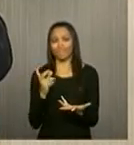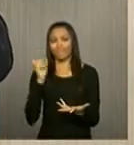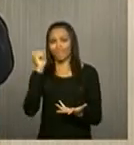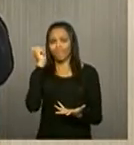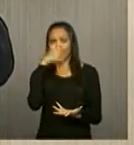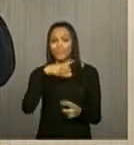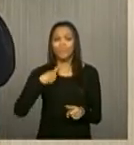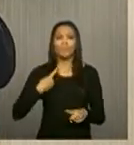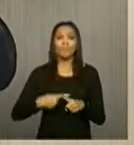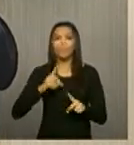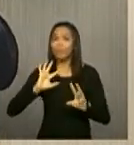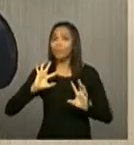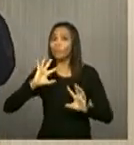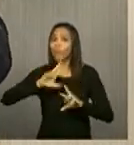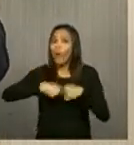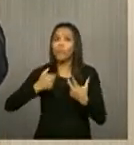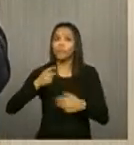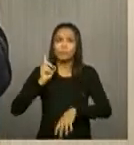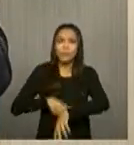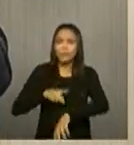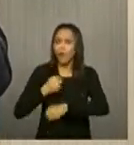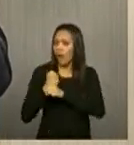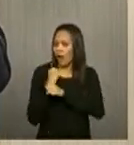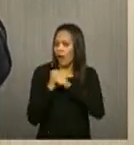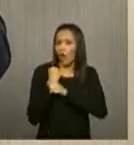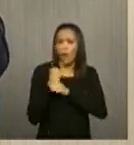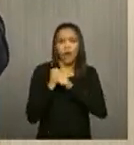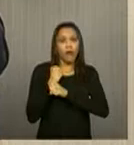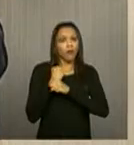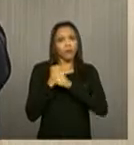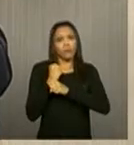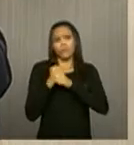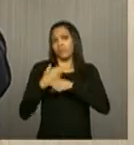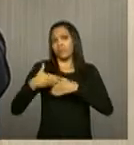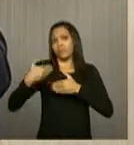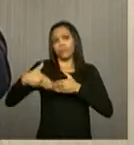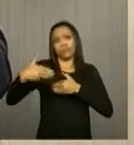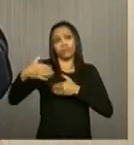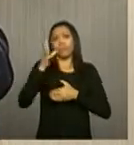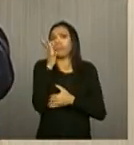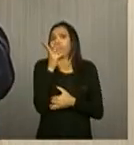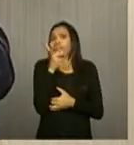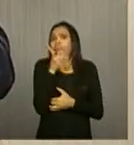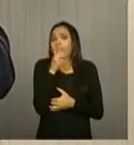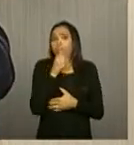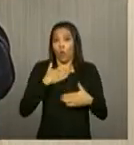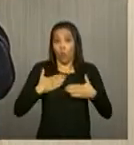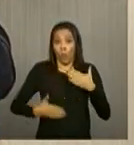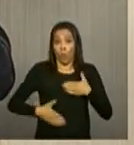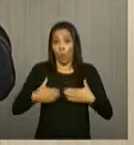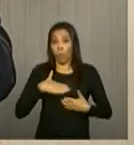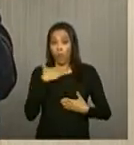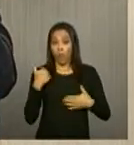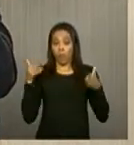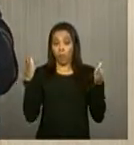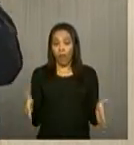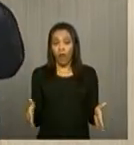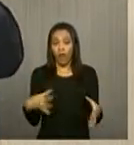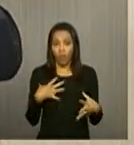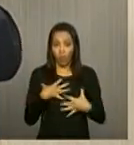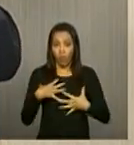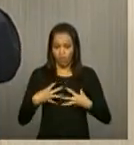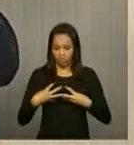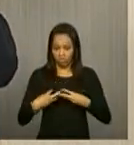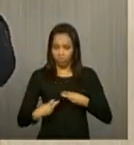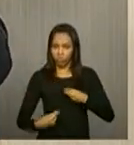do tempo decorrido obviamente pelas transformações pelas quais passa o corpo após a morte e nas